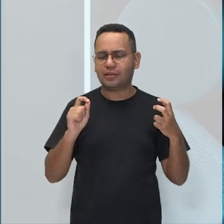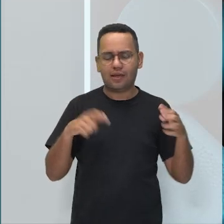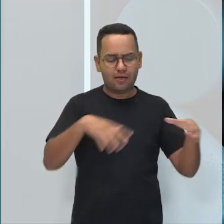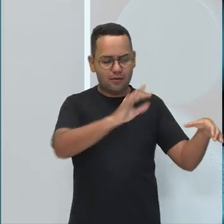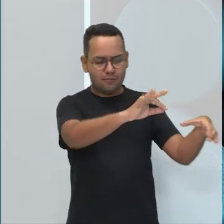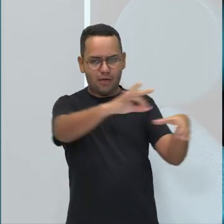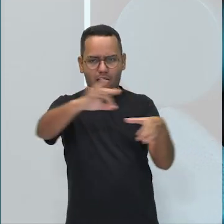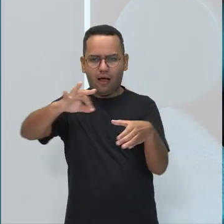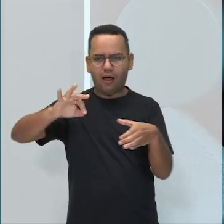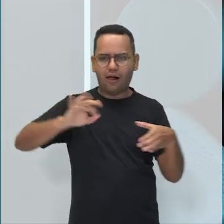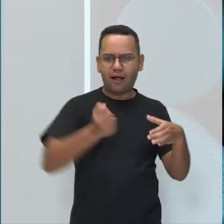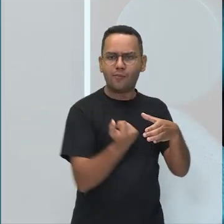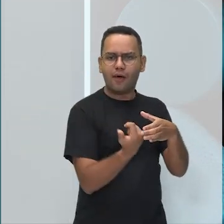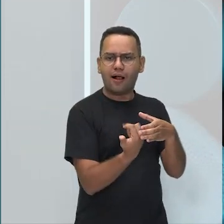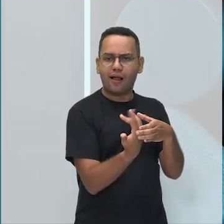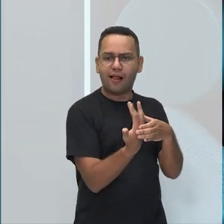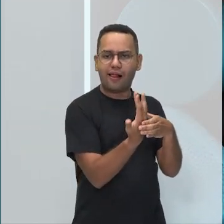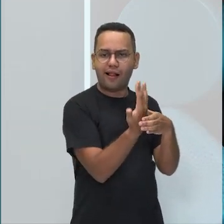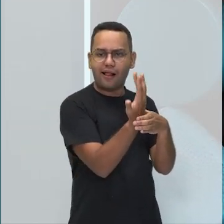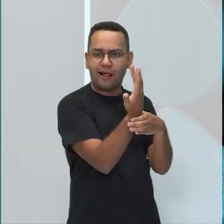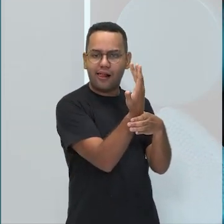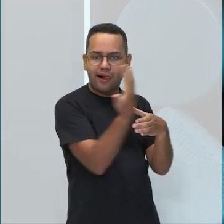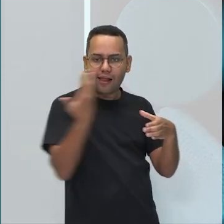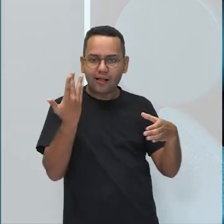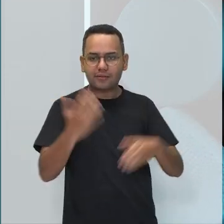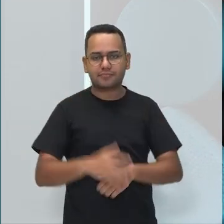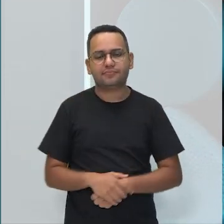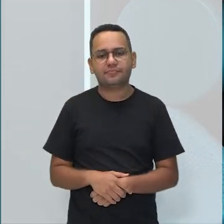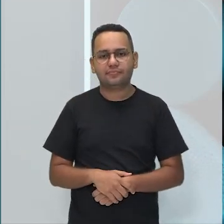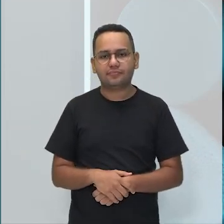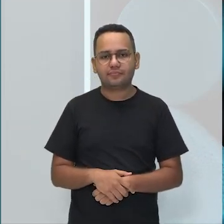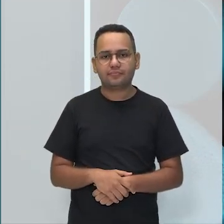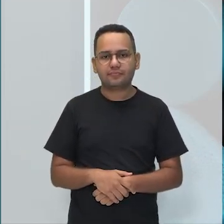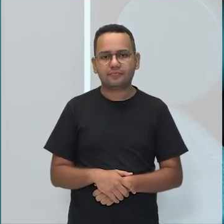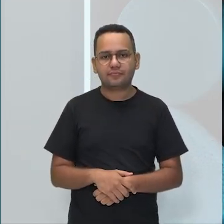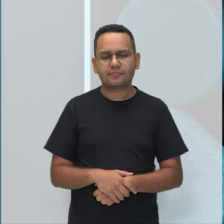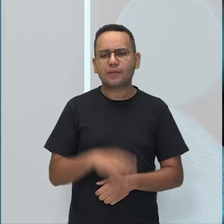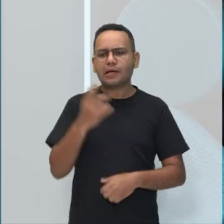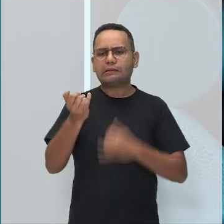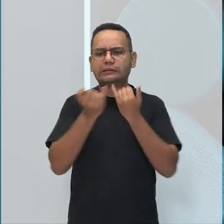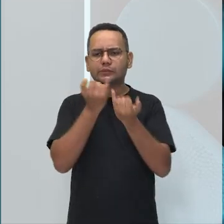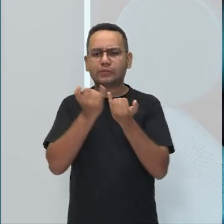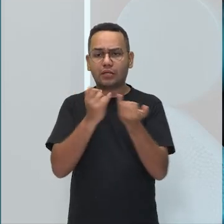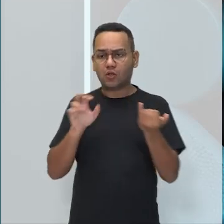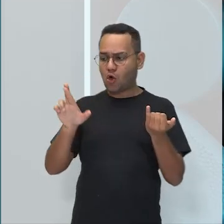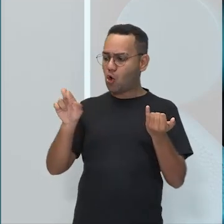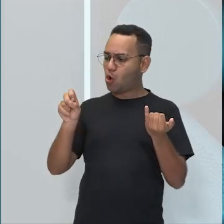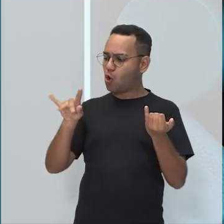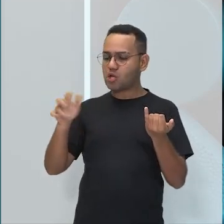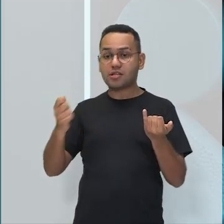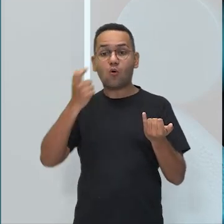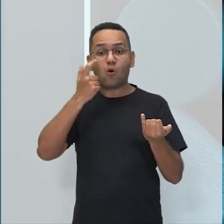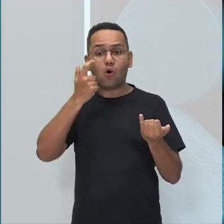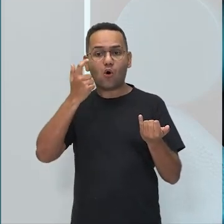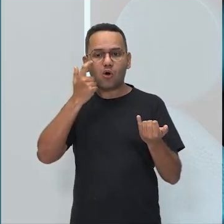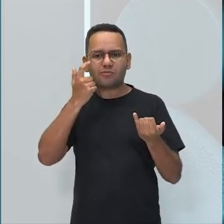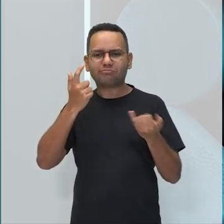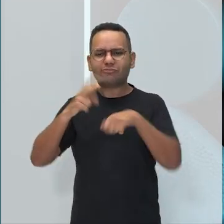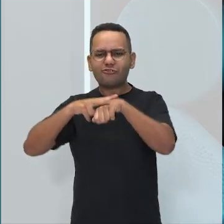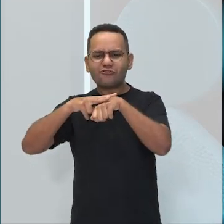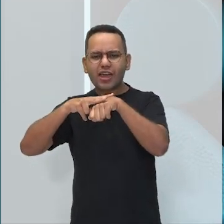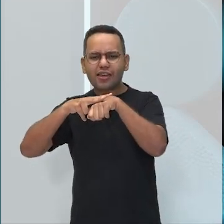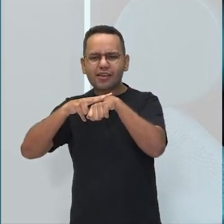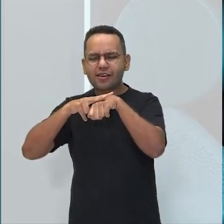construída aí com relação à pessoa amada, à Rosinha, dos olhos verdes, aquele mesmo verde se espalhar pela plantação,